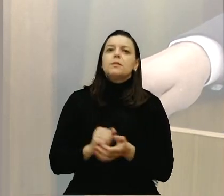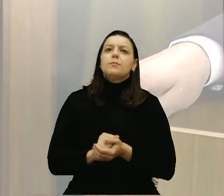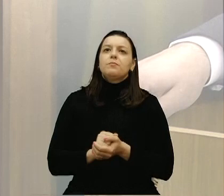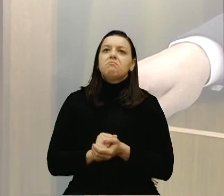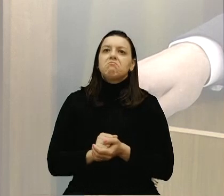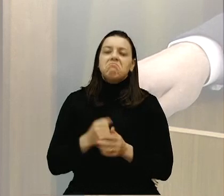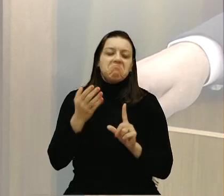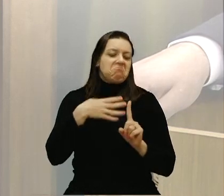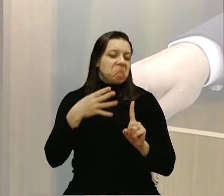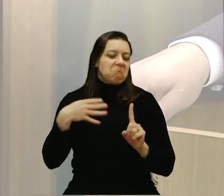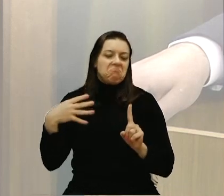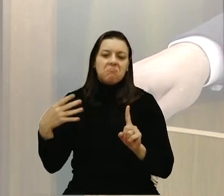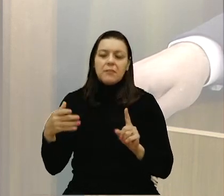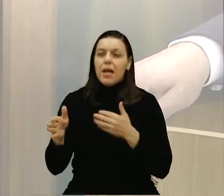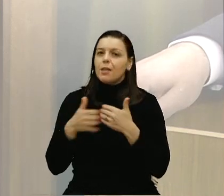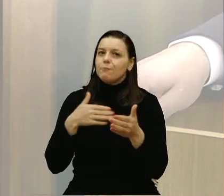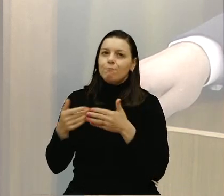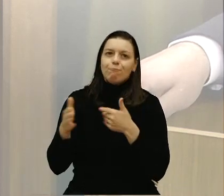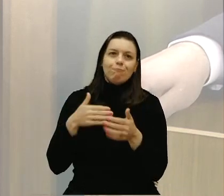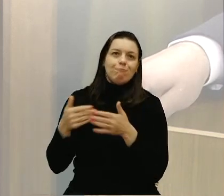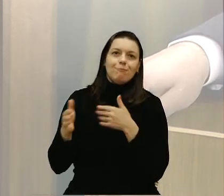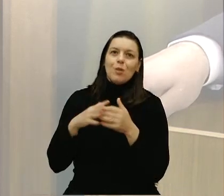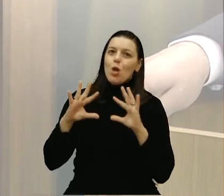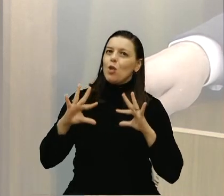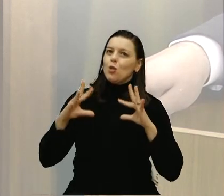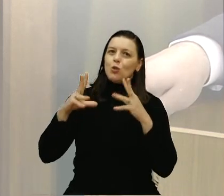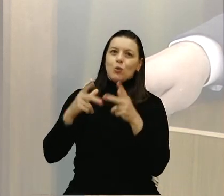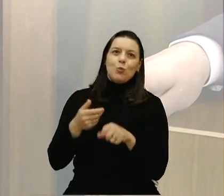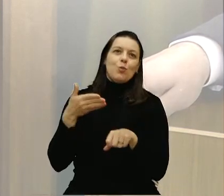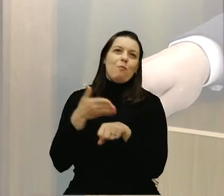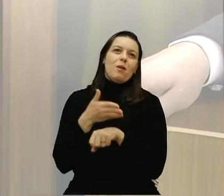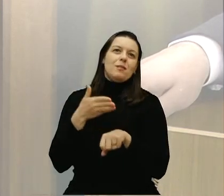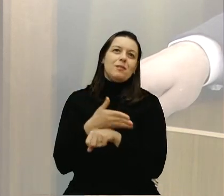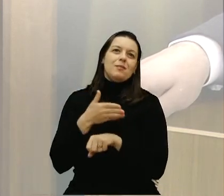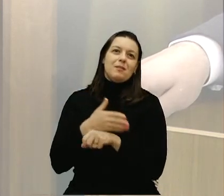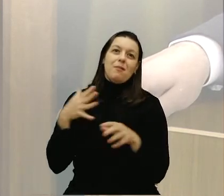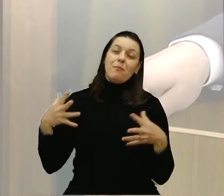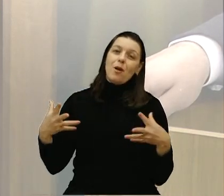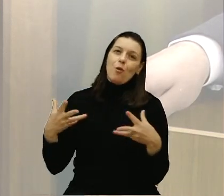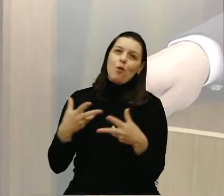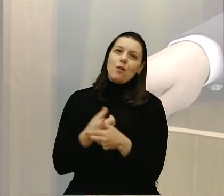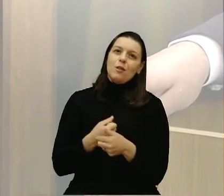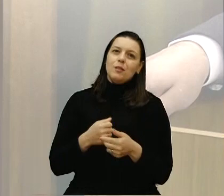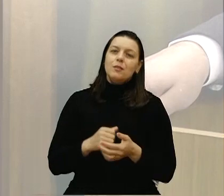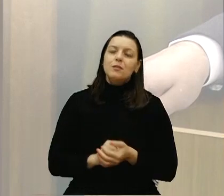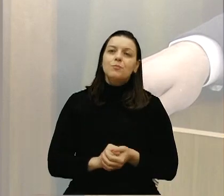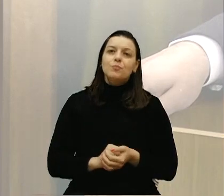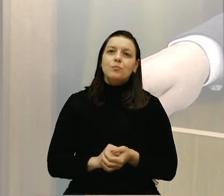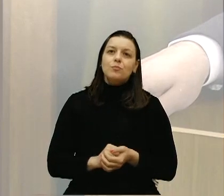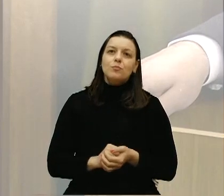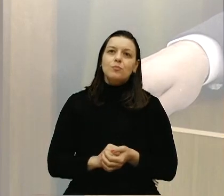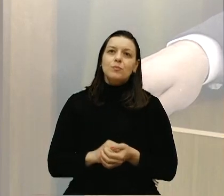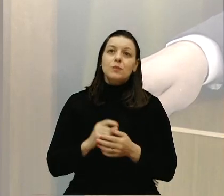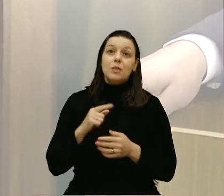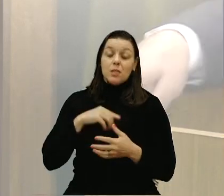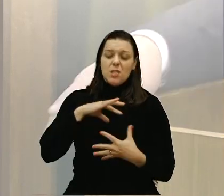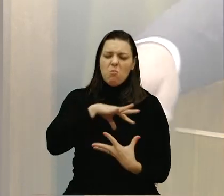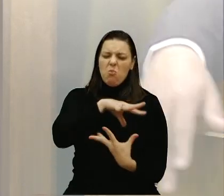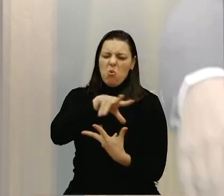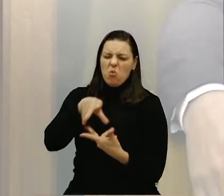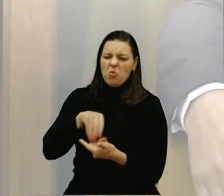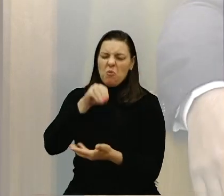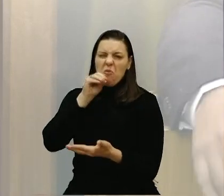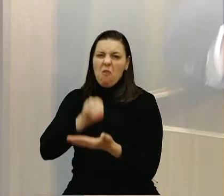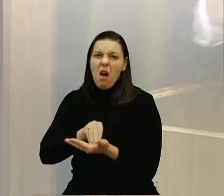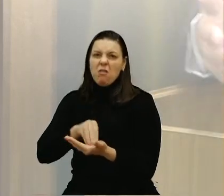LGBTQIA+. Na casa da Mãe Cecília, todo mundo é acolhido. Vejam que ensinamento bonito. Nesse mundo em que falta justiça, nesse